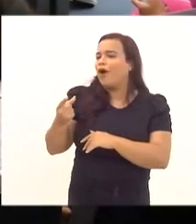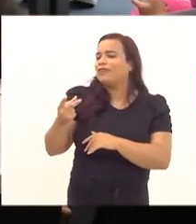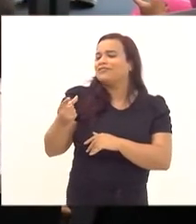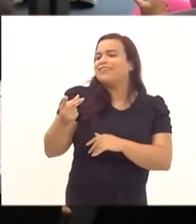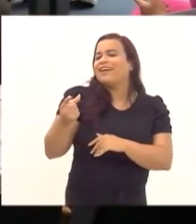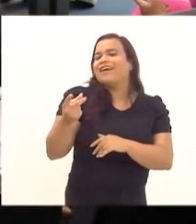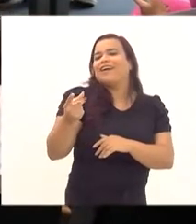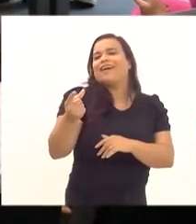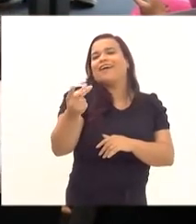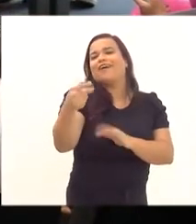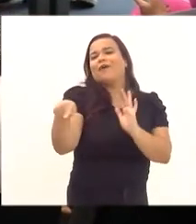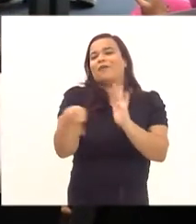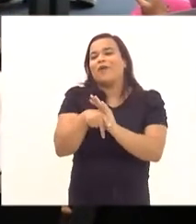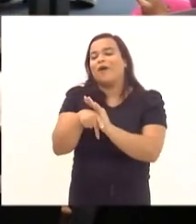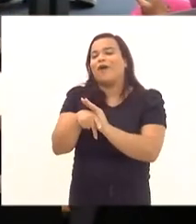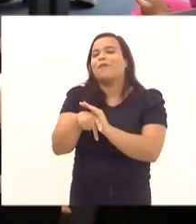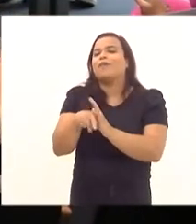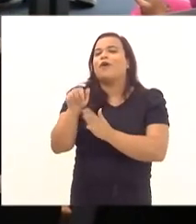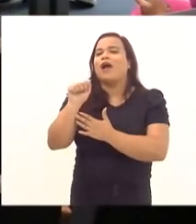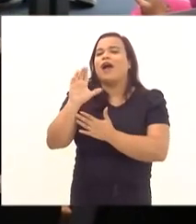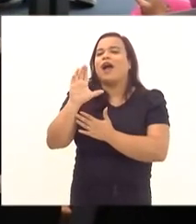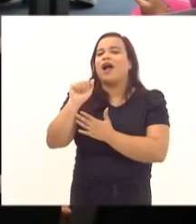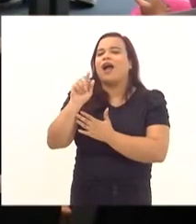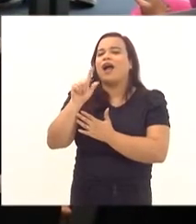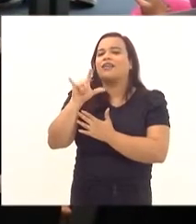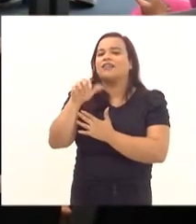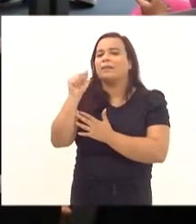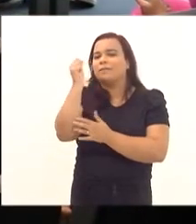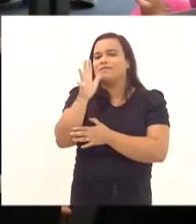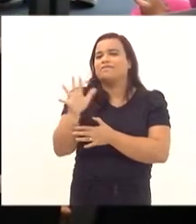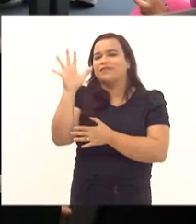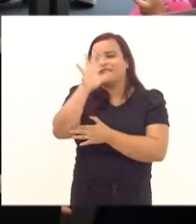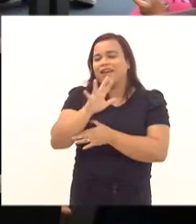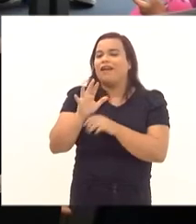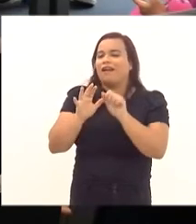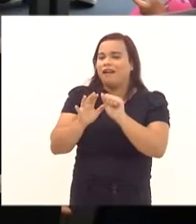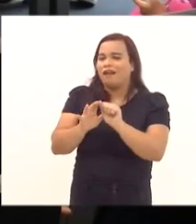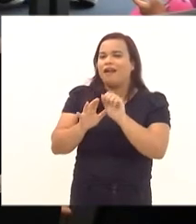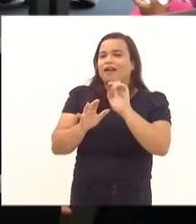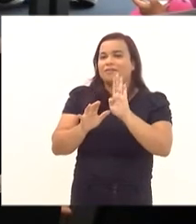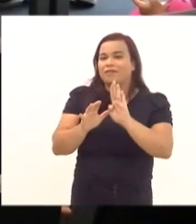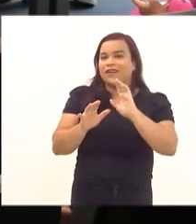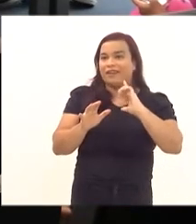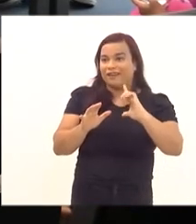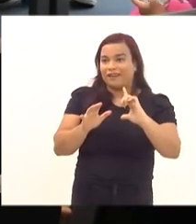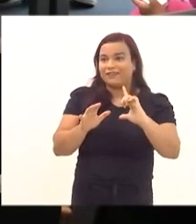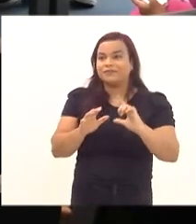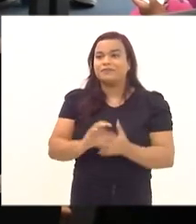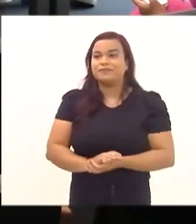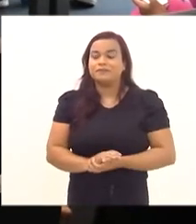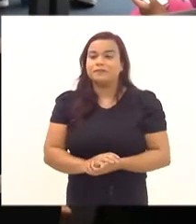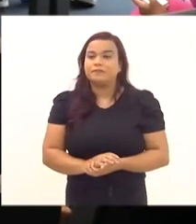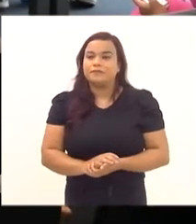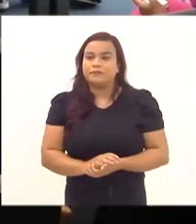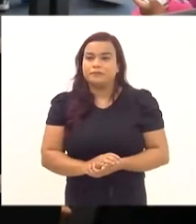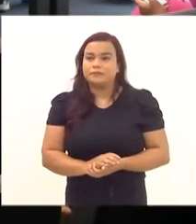Letras Fernanda Montenegro E aí o